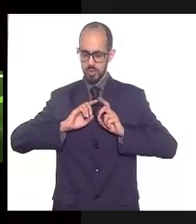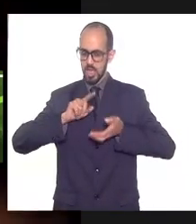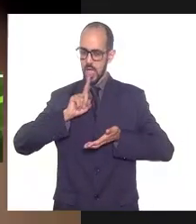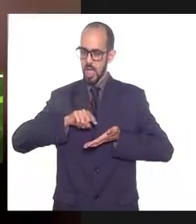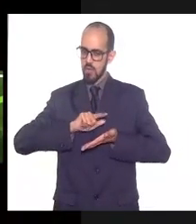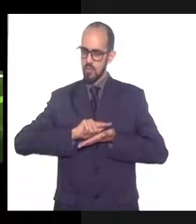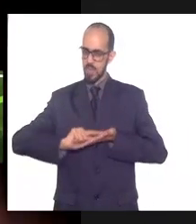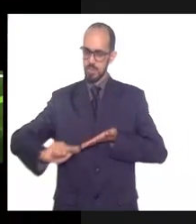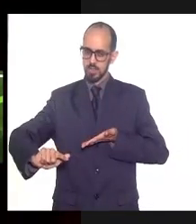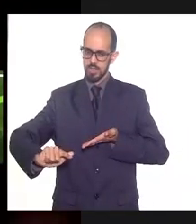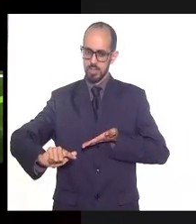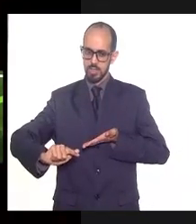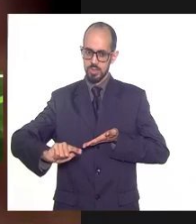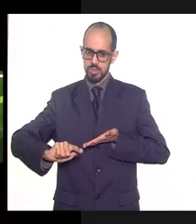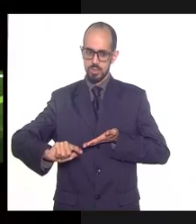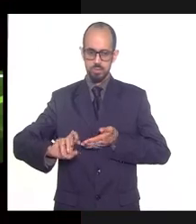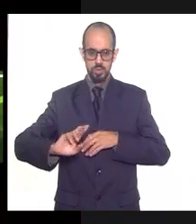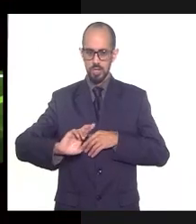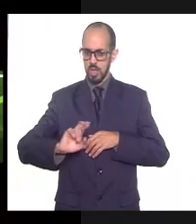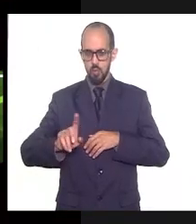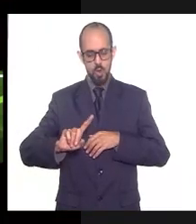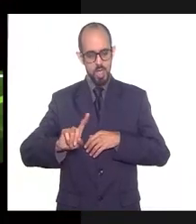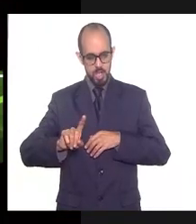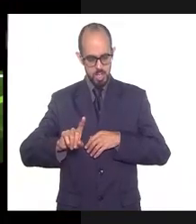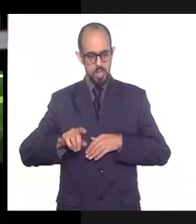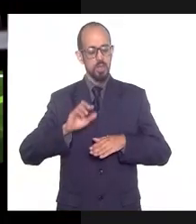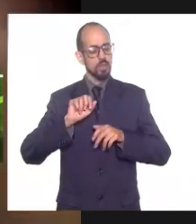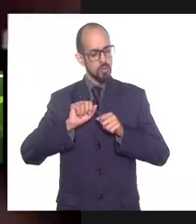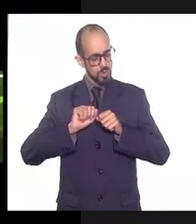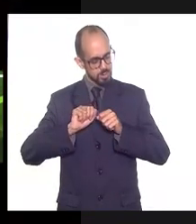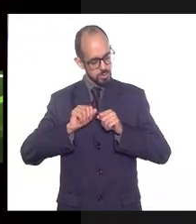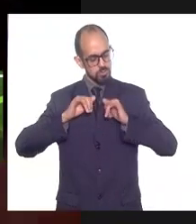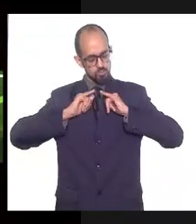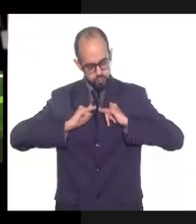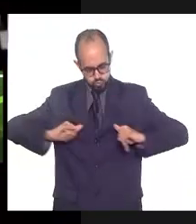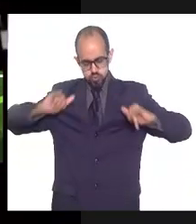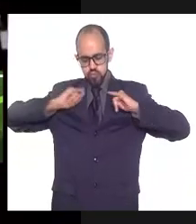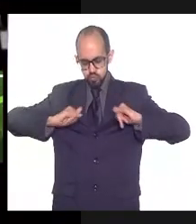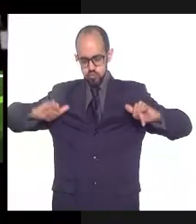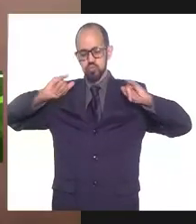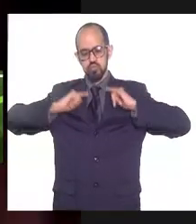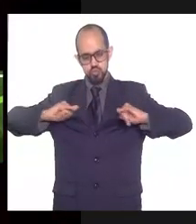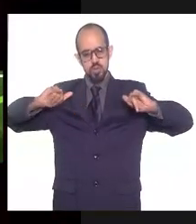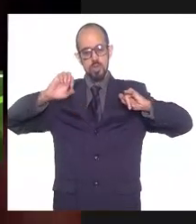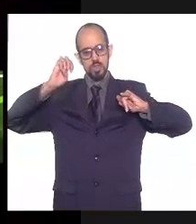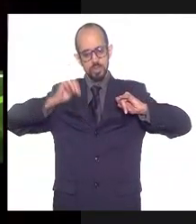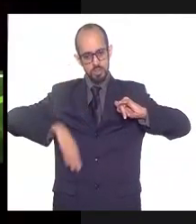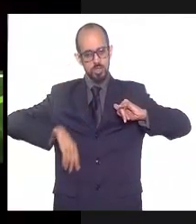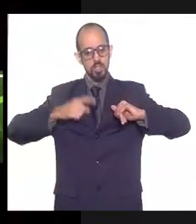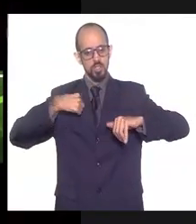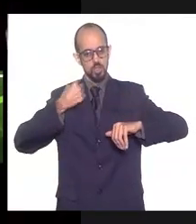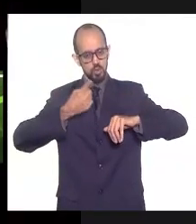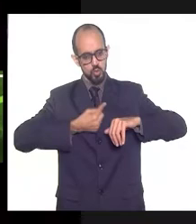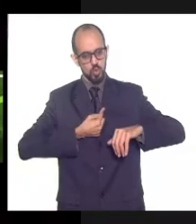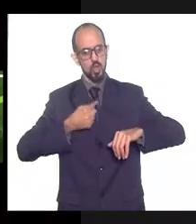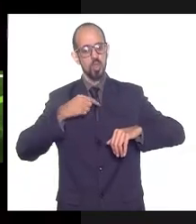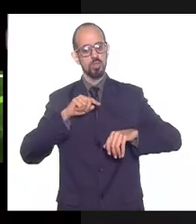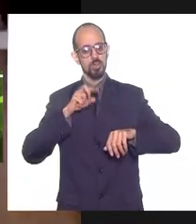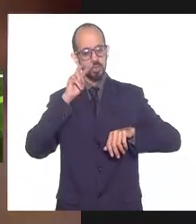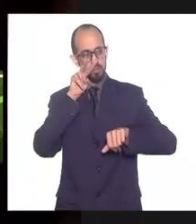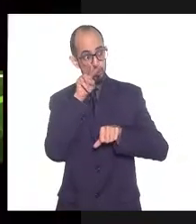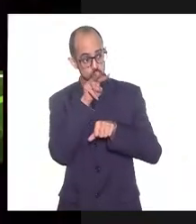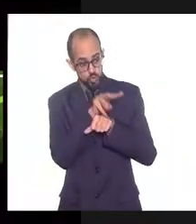ou que não estão fazendo eco, estão sim. Estamos todos nós de olho